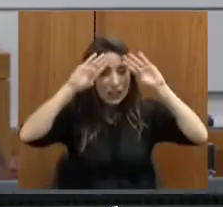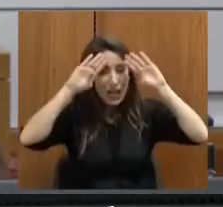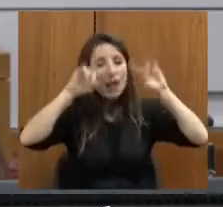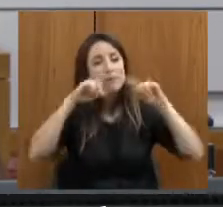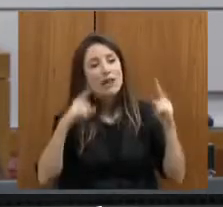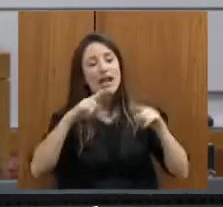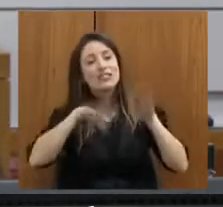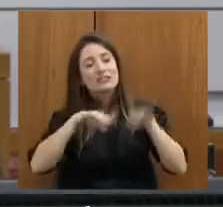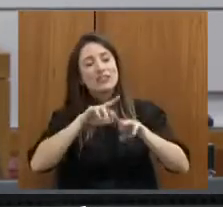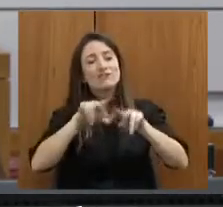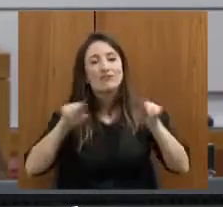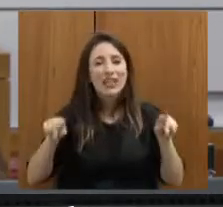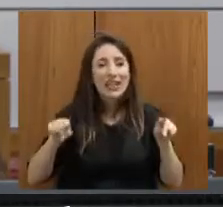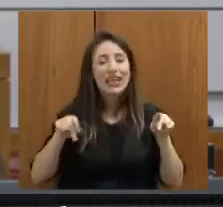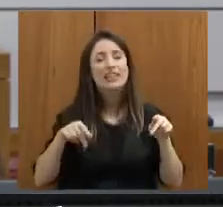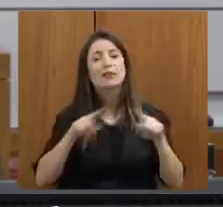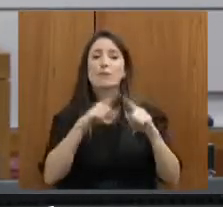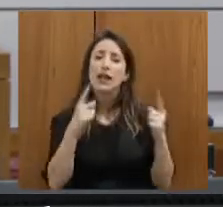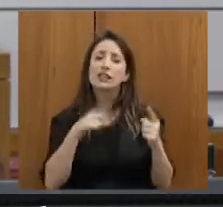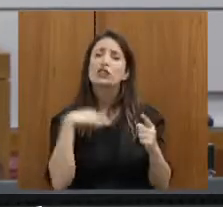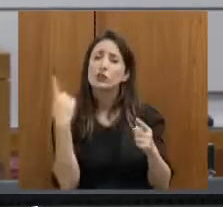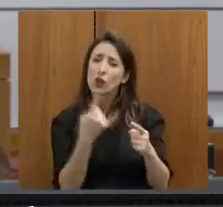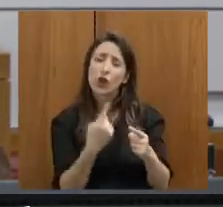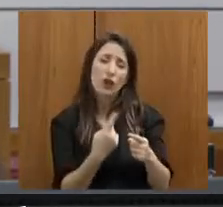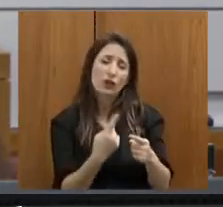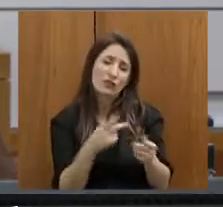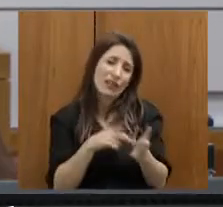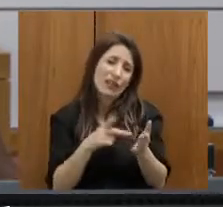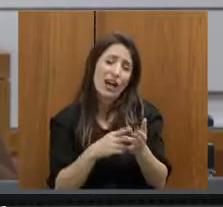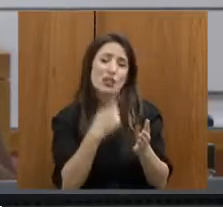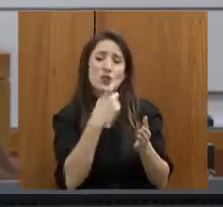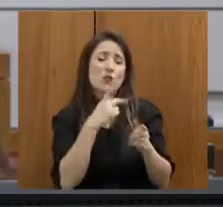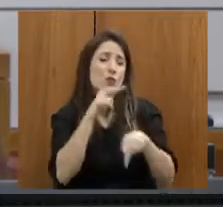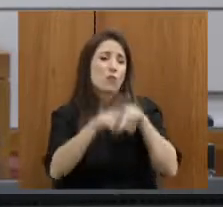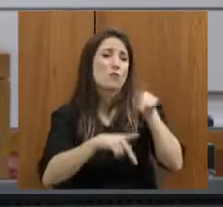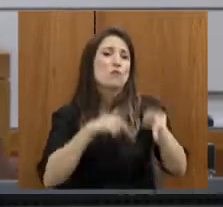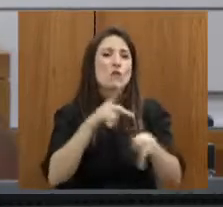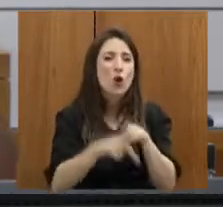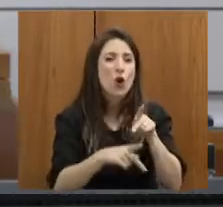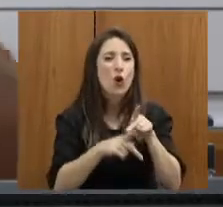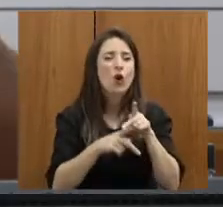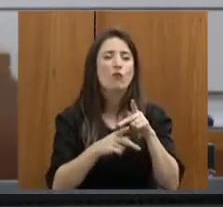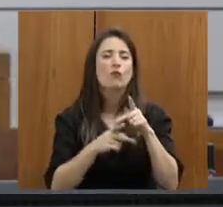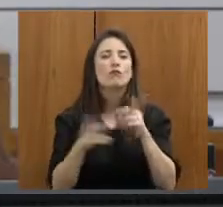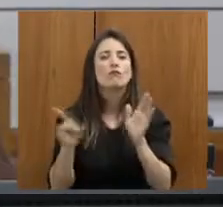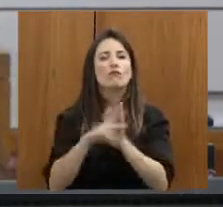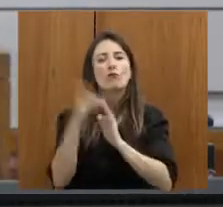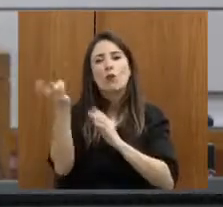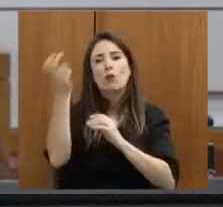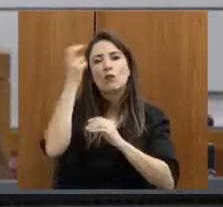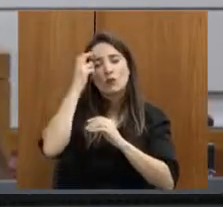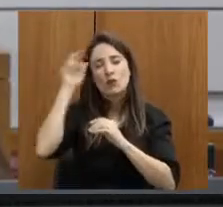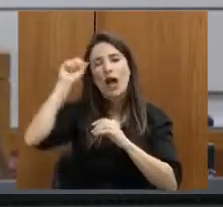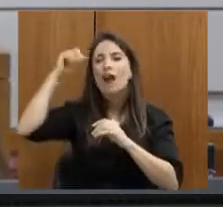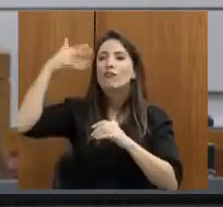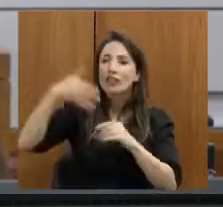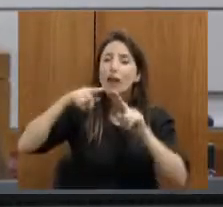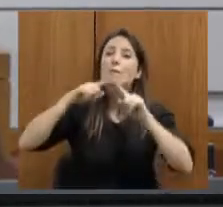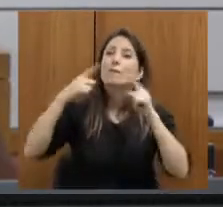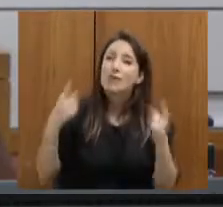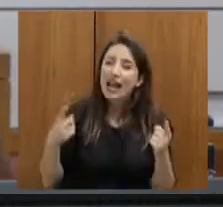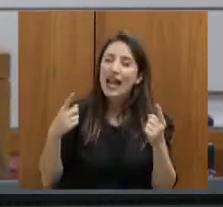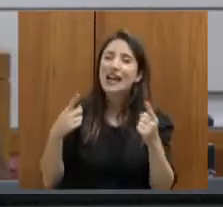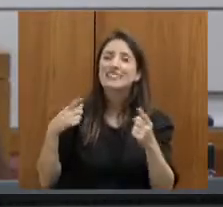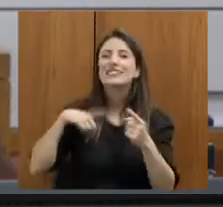somos todos um povo só com todos africanos né mas como adversidade grande que é